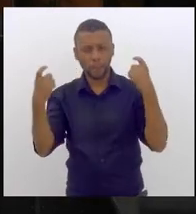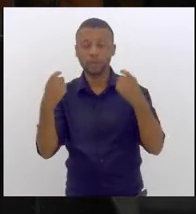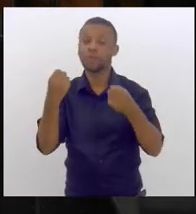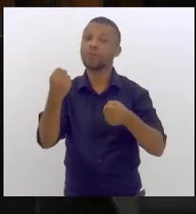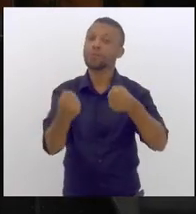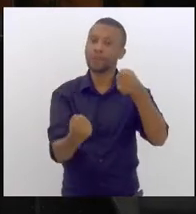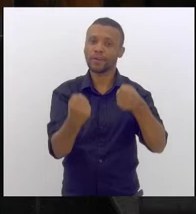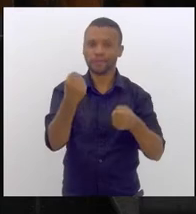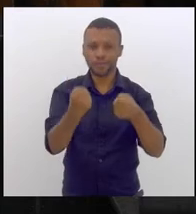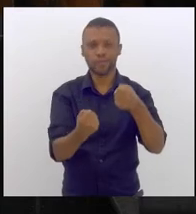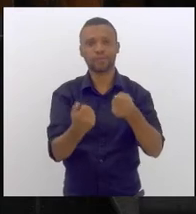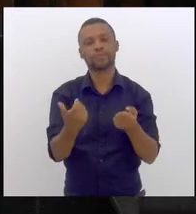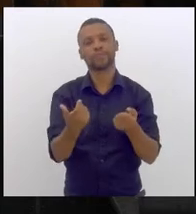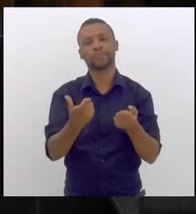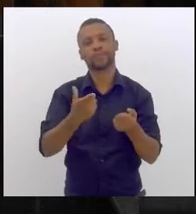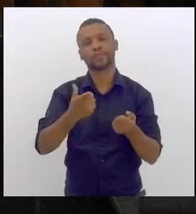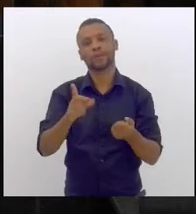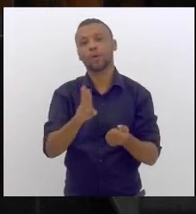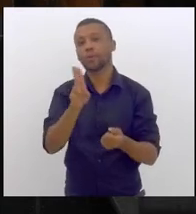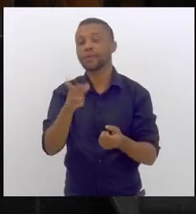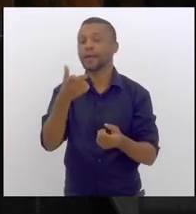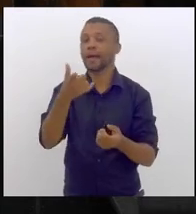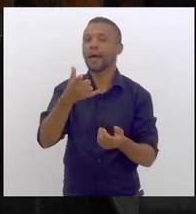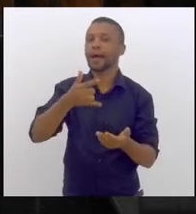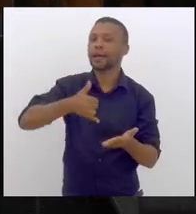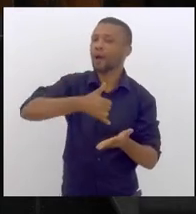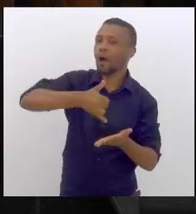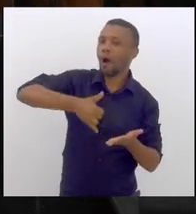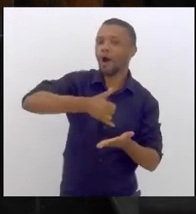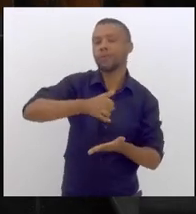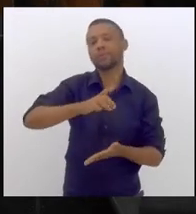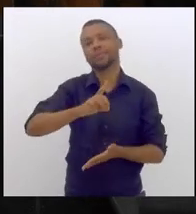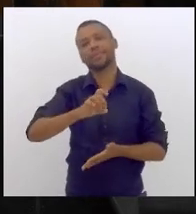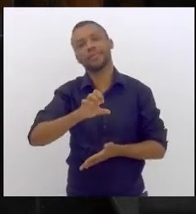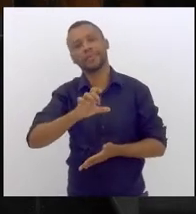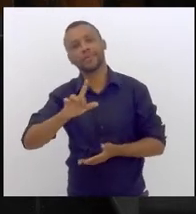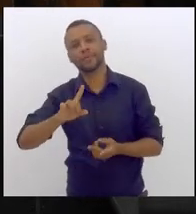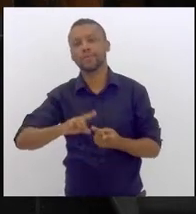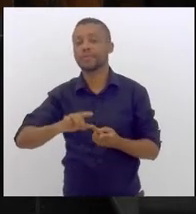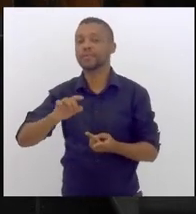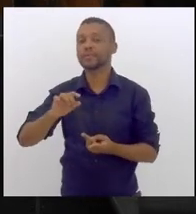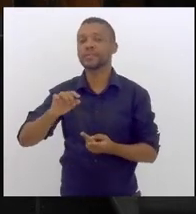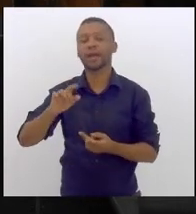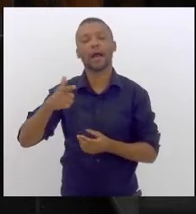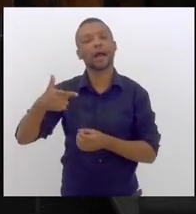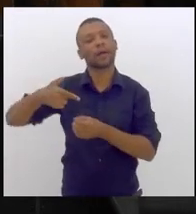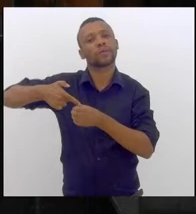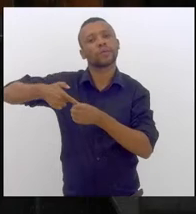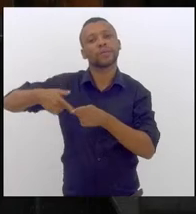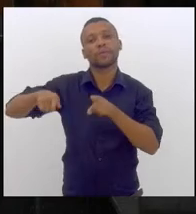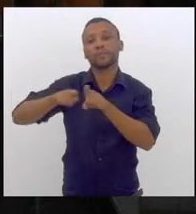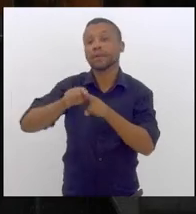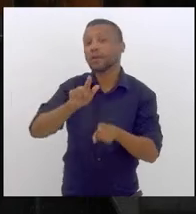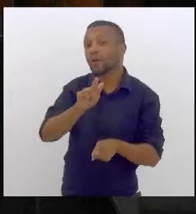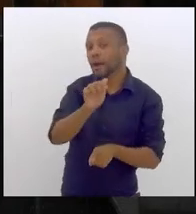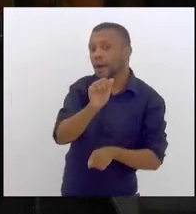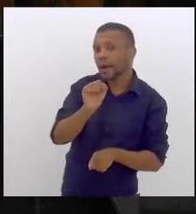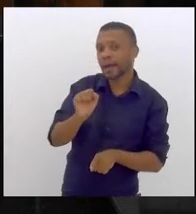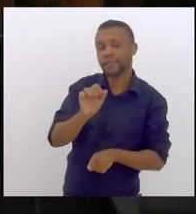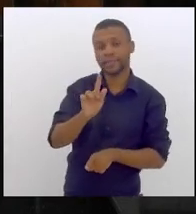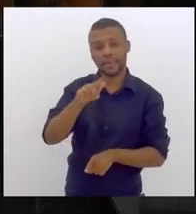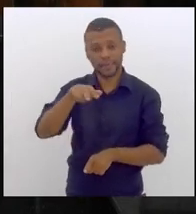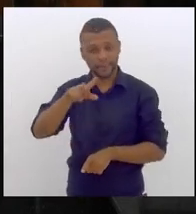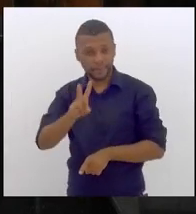rodas, movidos a diesel ou a gasolina, e secundariamente a gás. O gás polui menos que o diesel